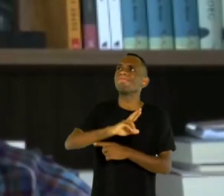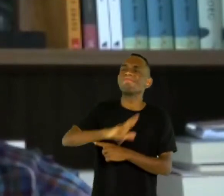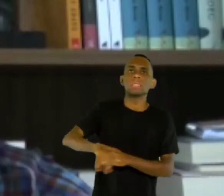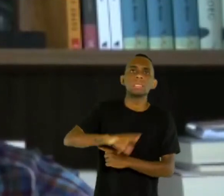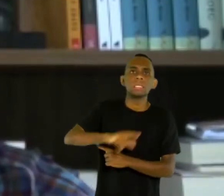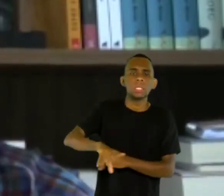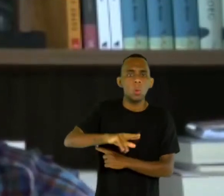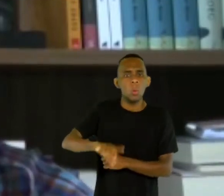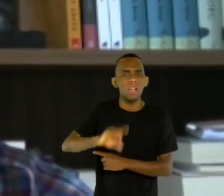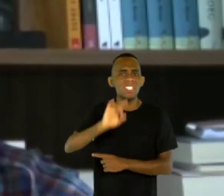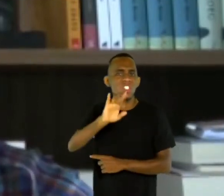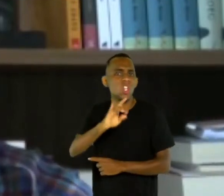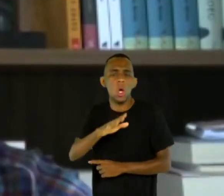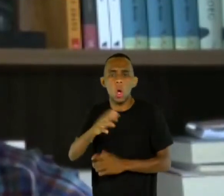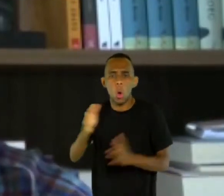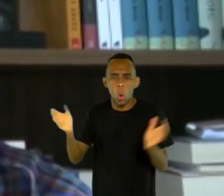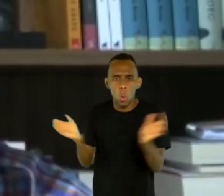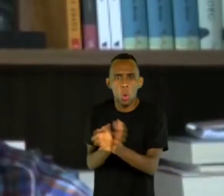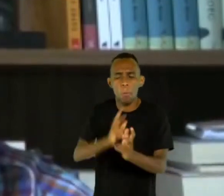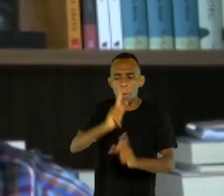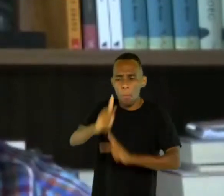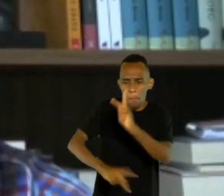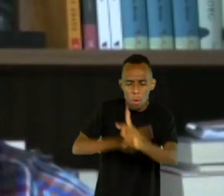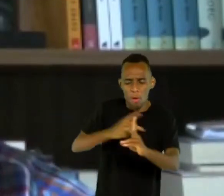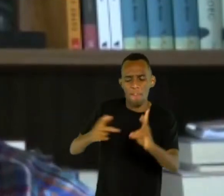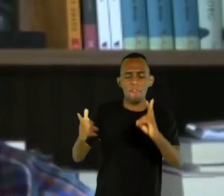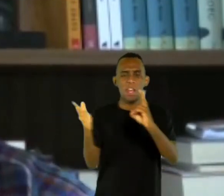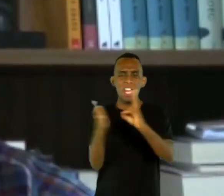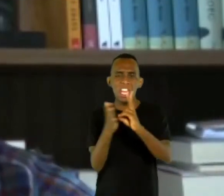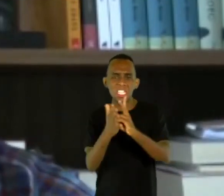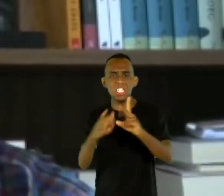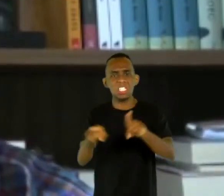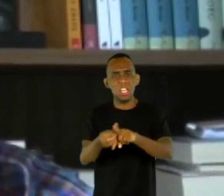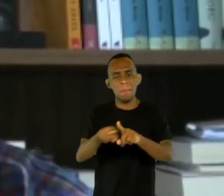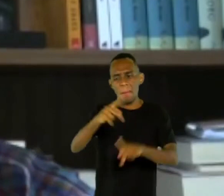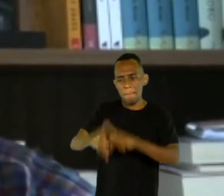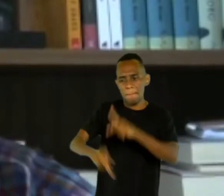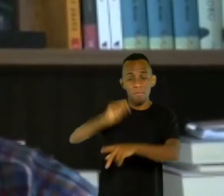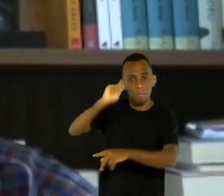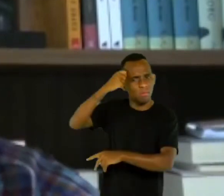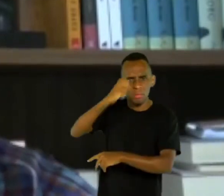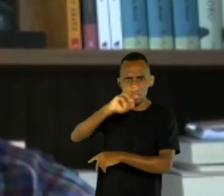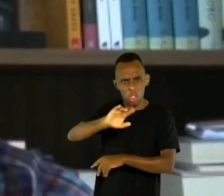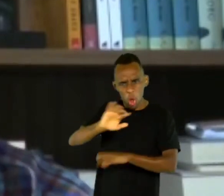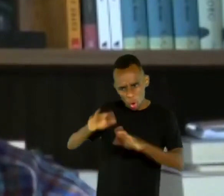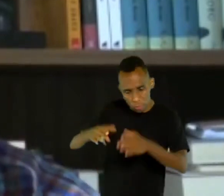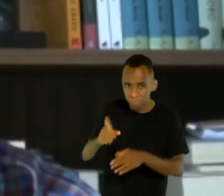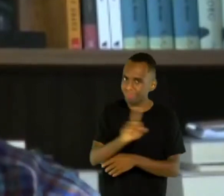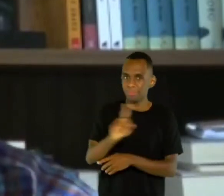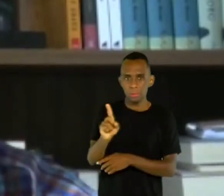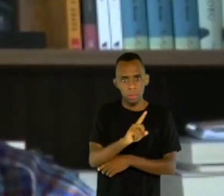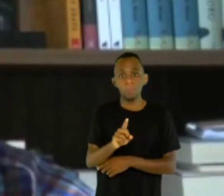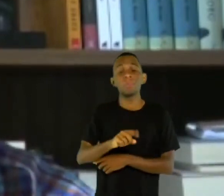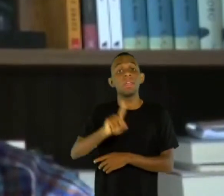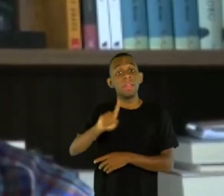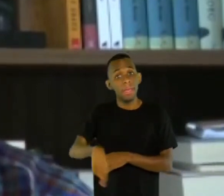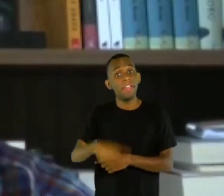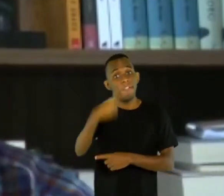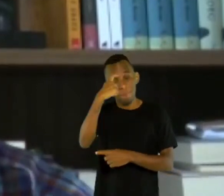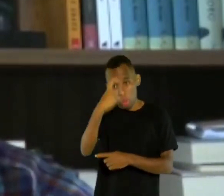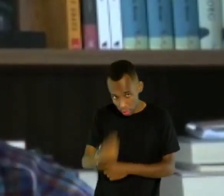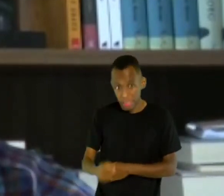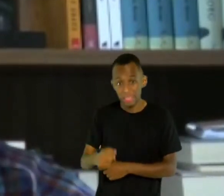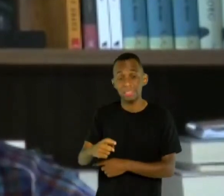apenas indígenas, pessoas negras, né? São problemas que, embora eles sejam as vítimas, afetam a